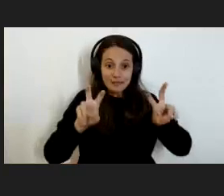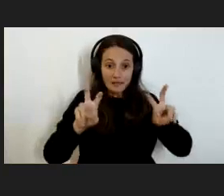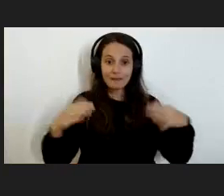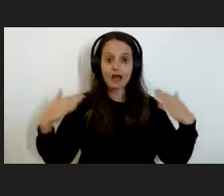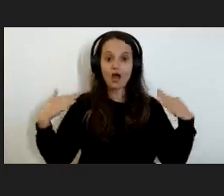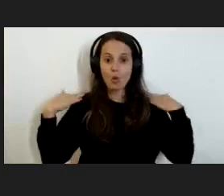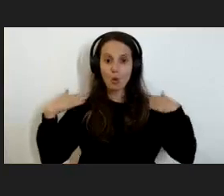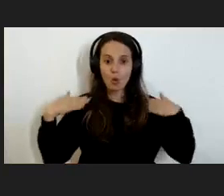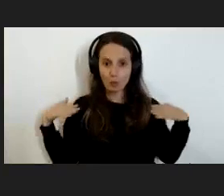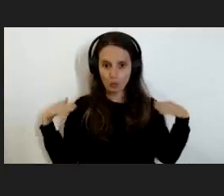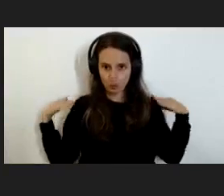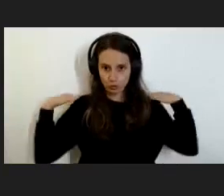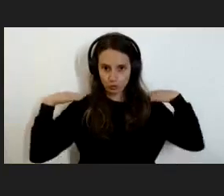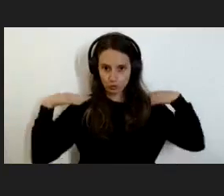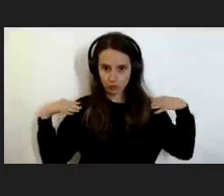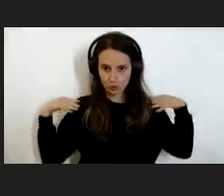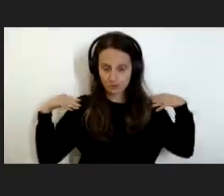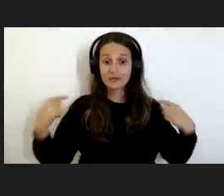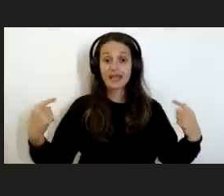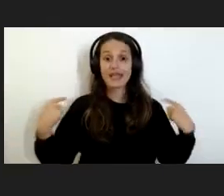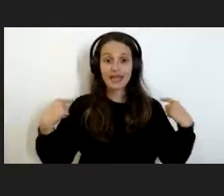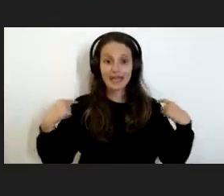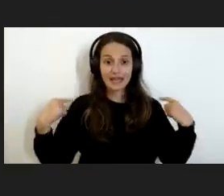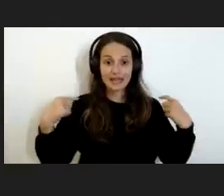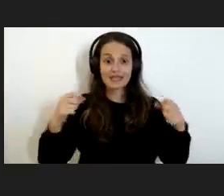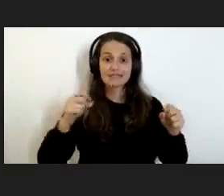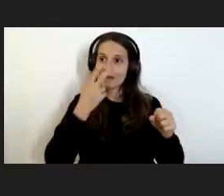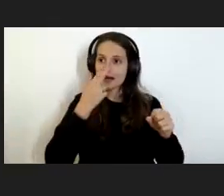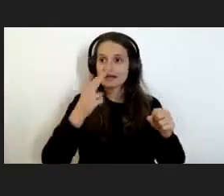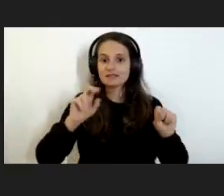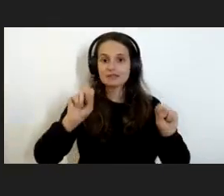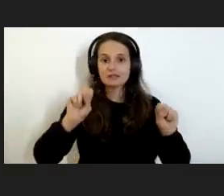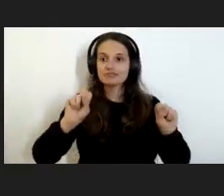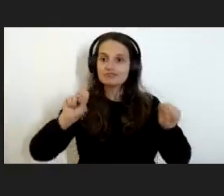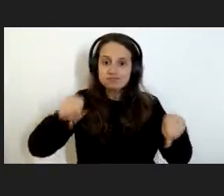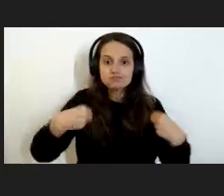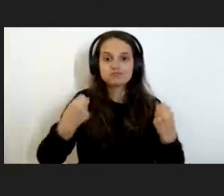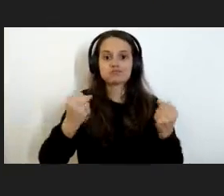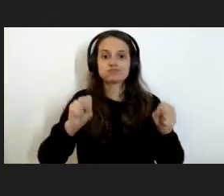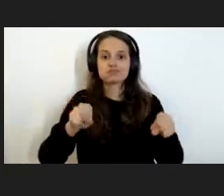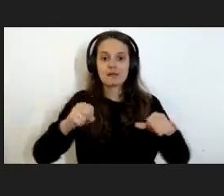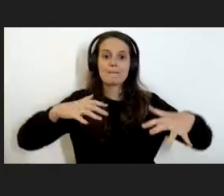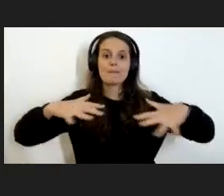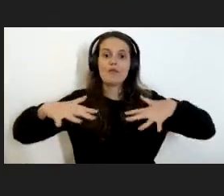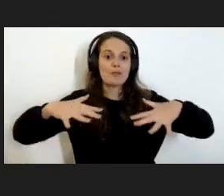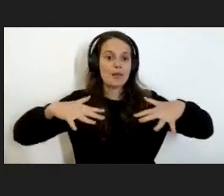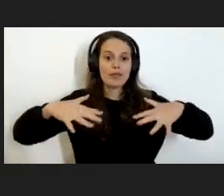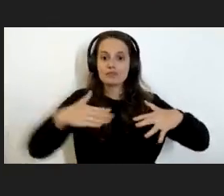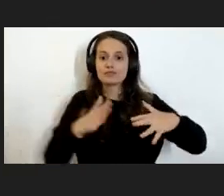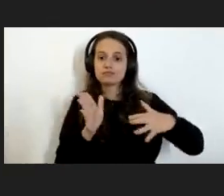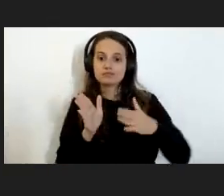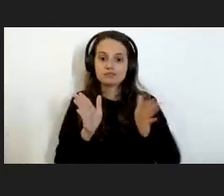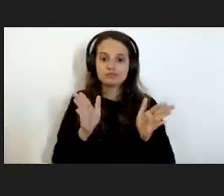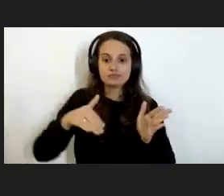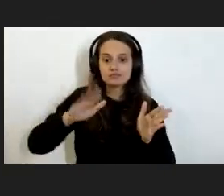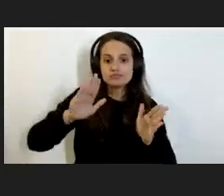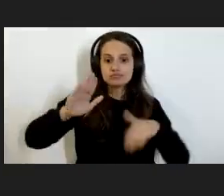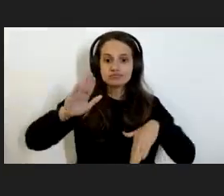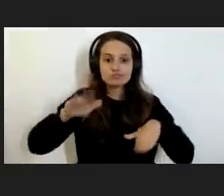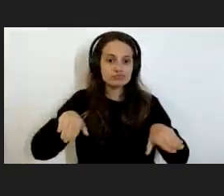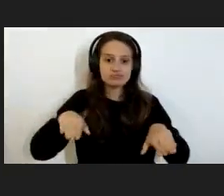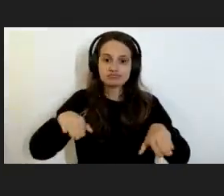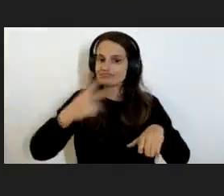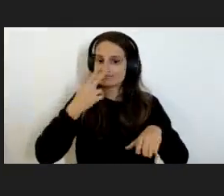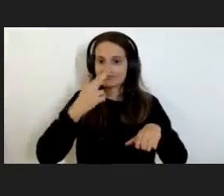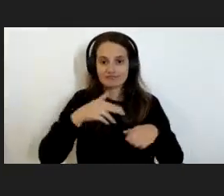é a articulação que tem maior mobilidade no corpo, né? Ele faz diversos movimentos. Ele vai,